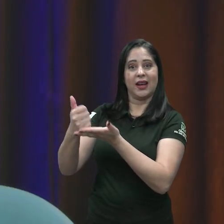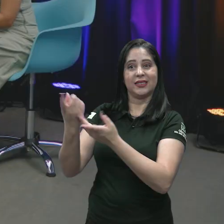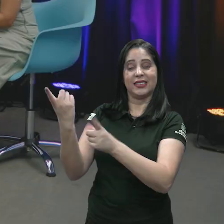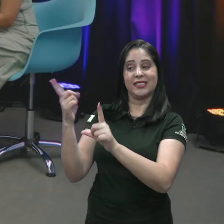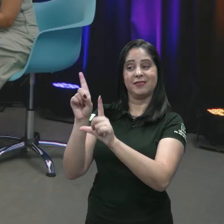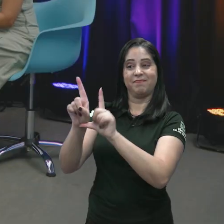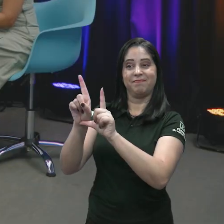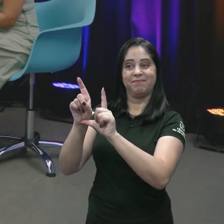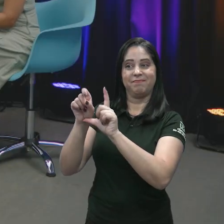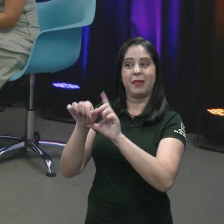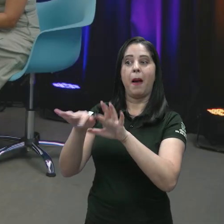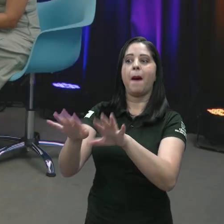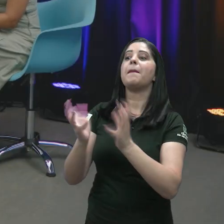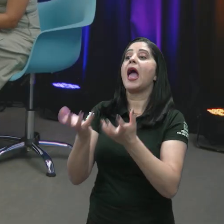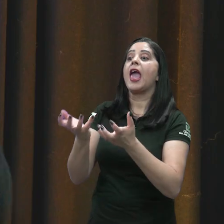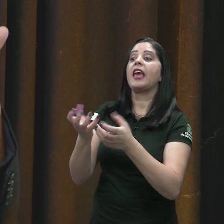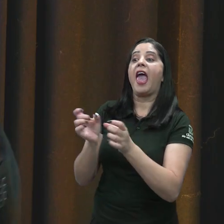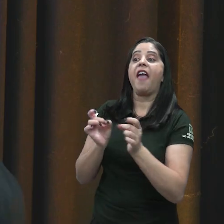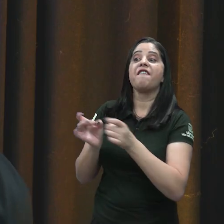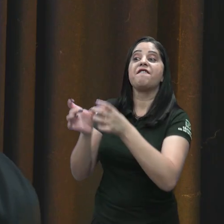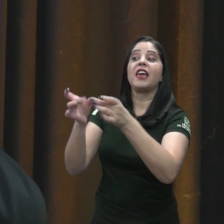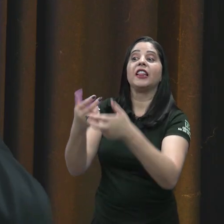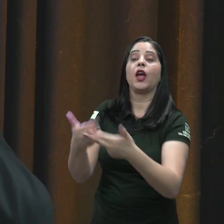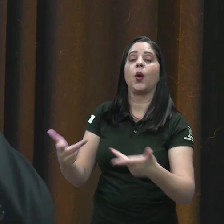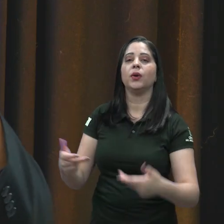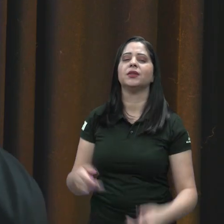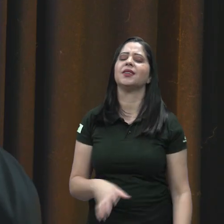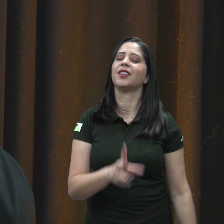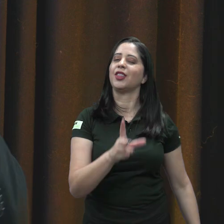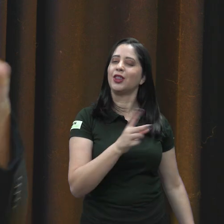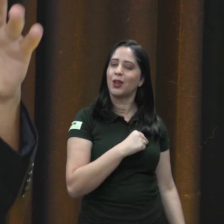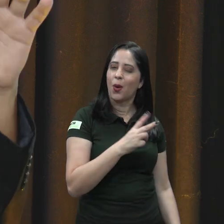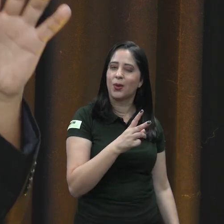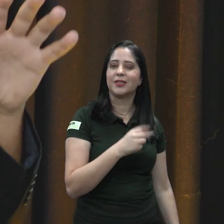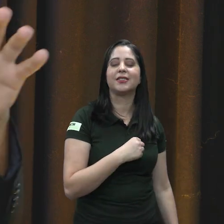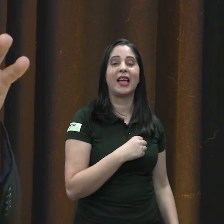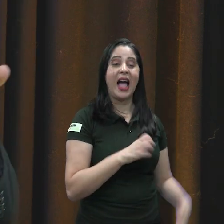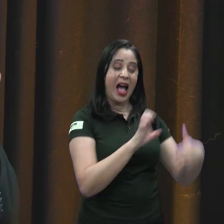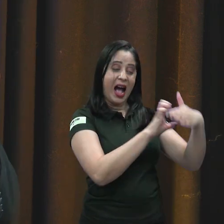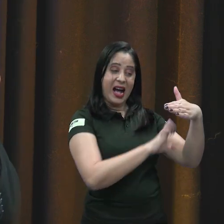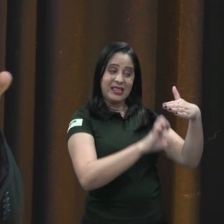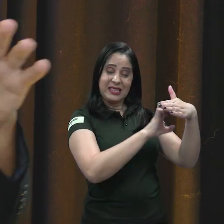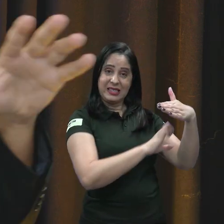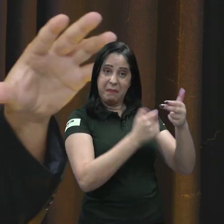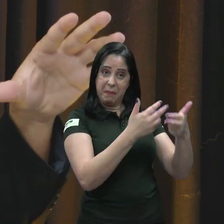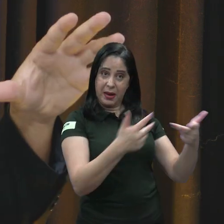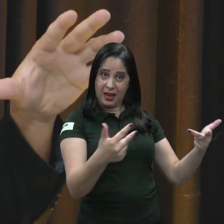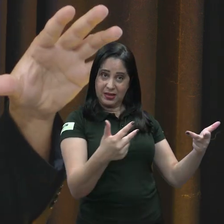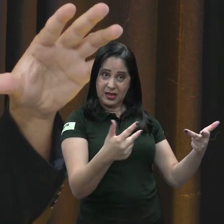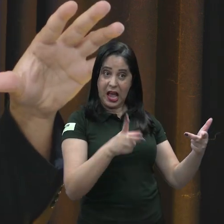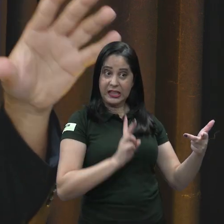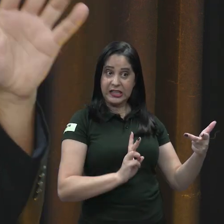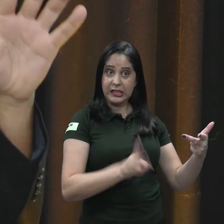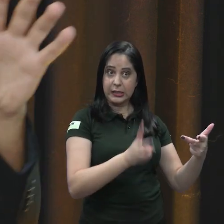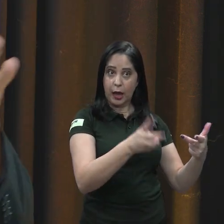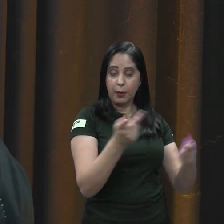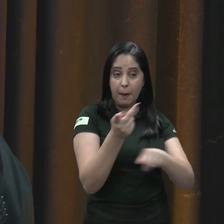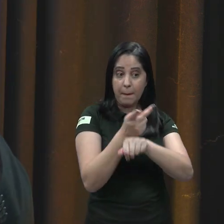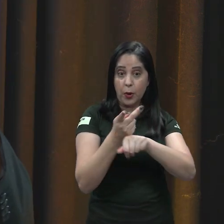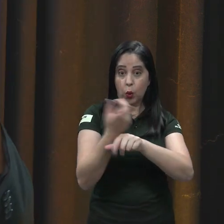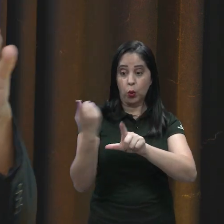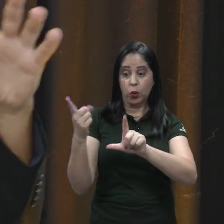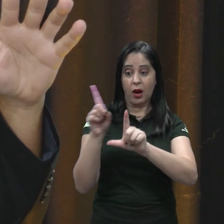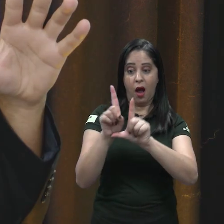venda? Isso tem bastante empresa que faz isso, viu, Pri? Na verdade, as empresas, quando buscam um influenciador, ela